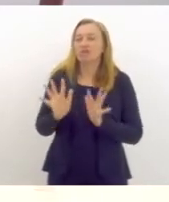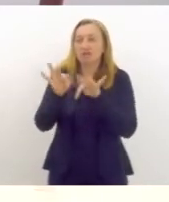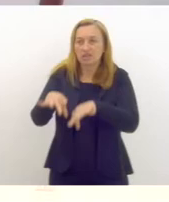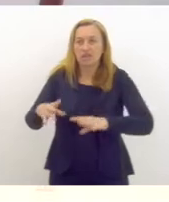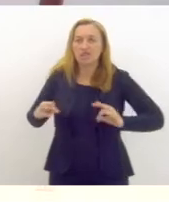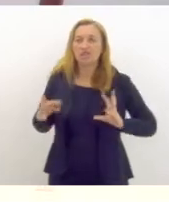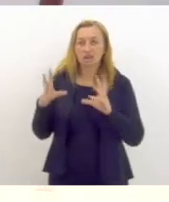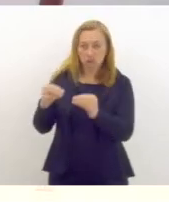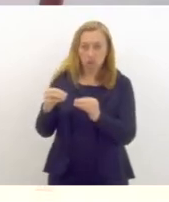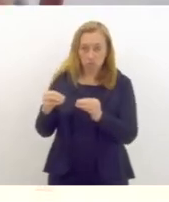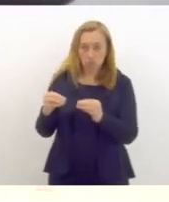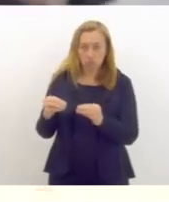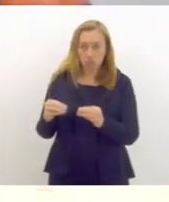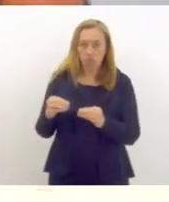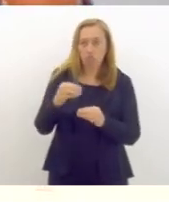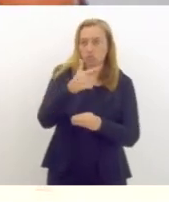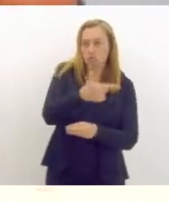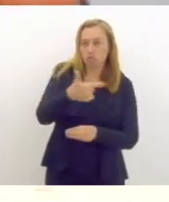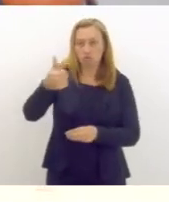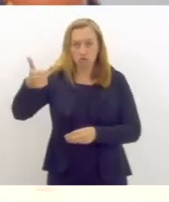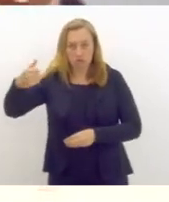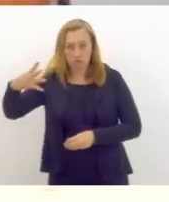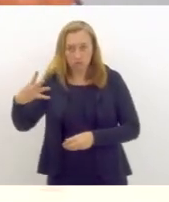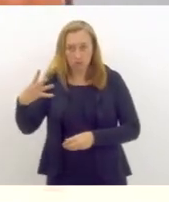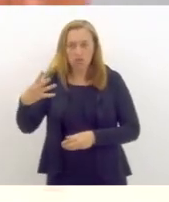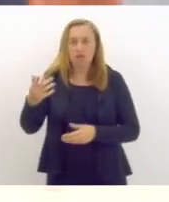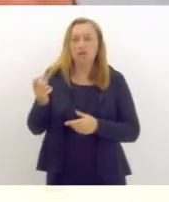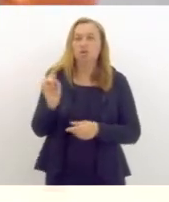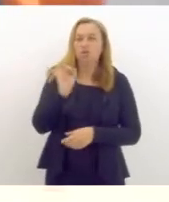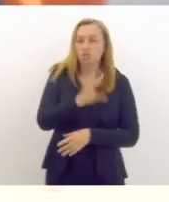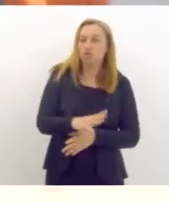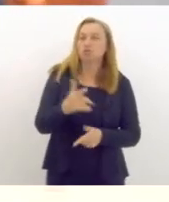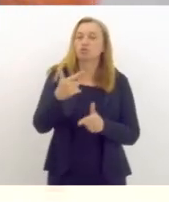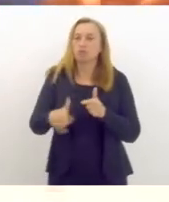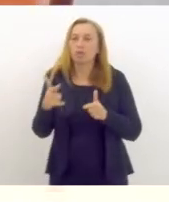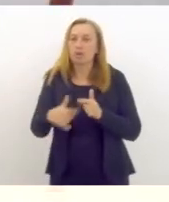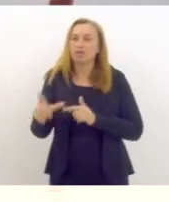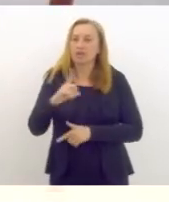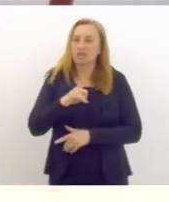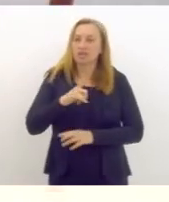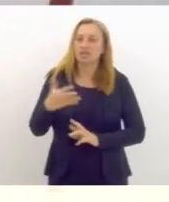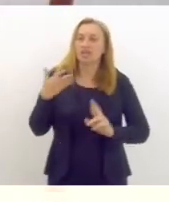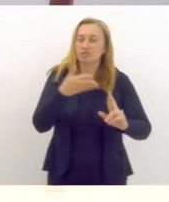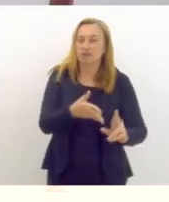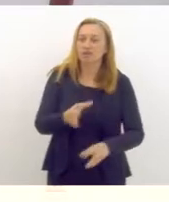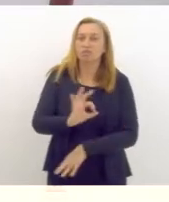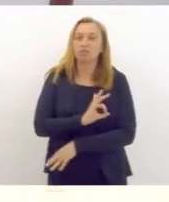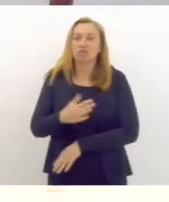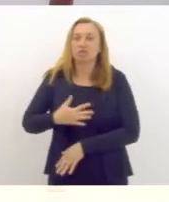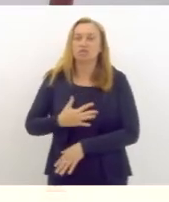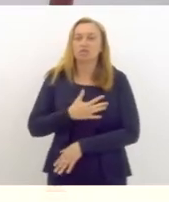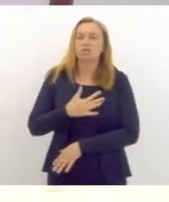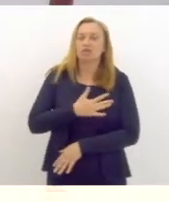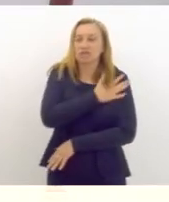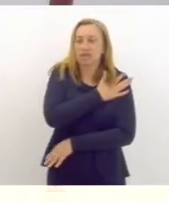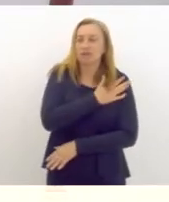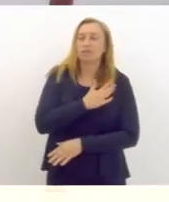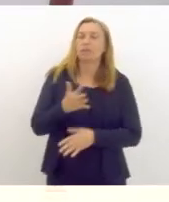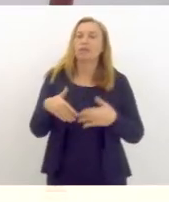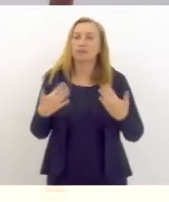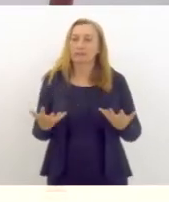o cfsd 2014 que era o último problema que havia referente a polícia militar então eu tô dizendo com isso que